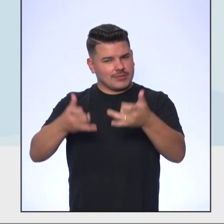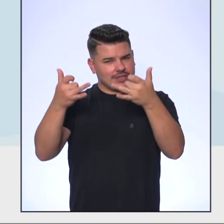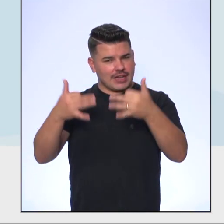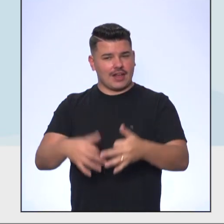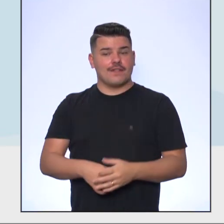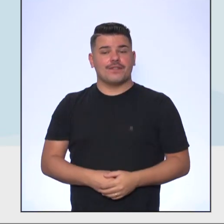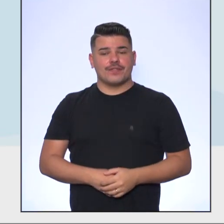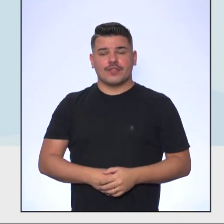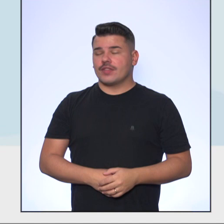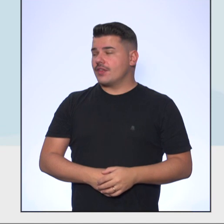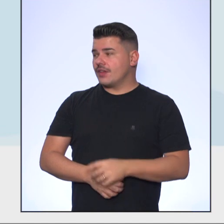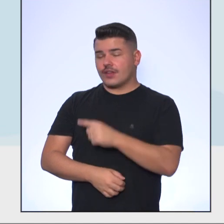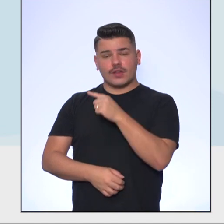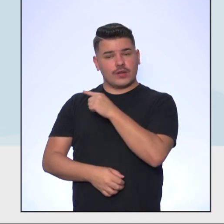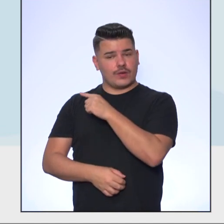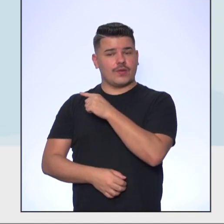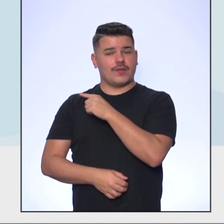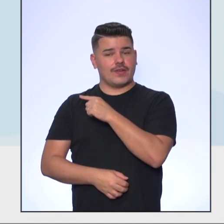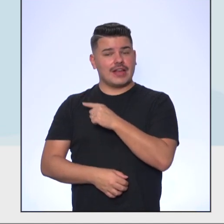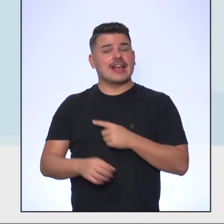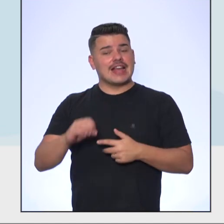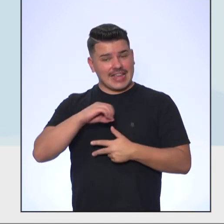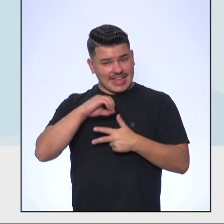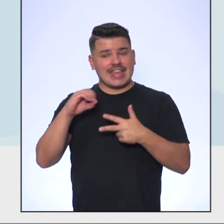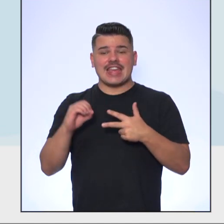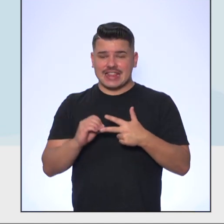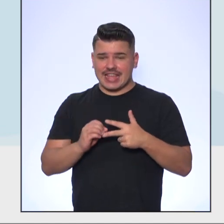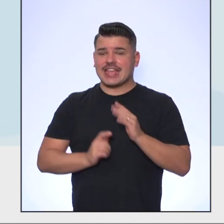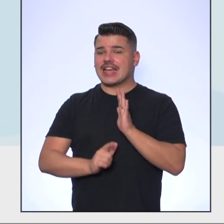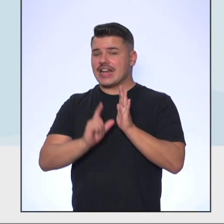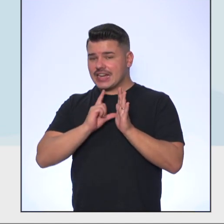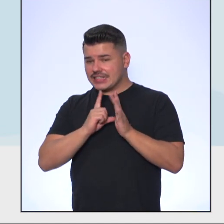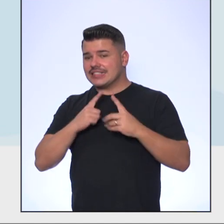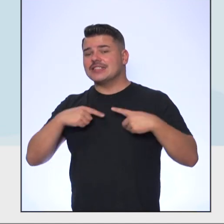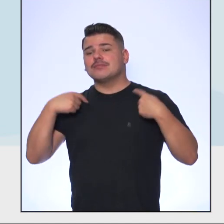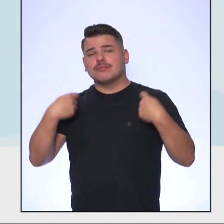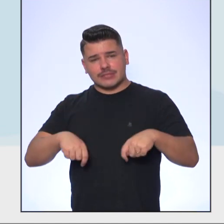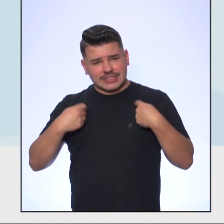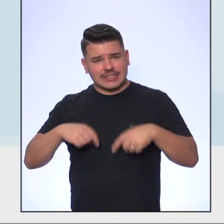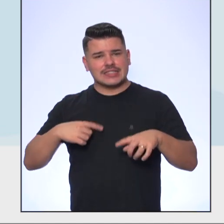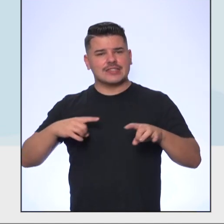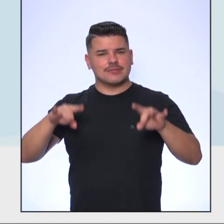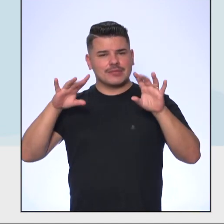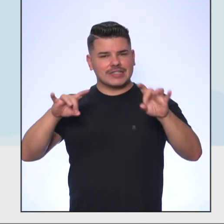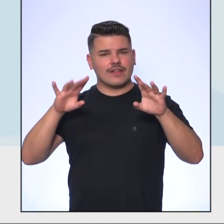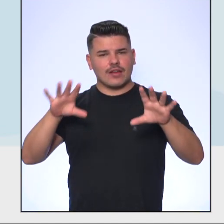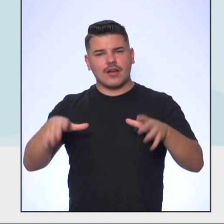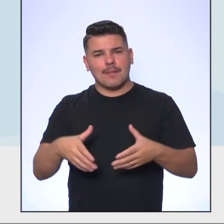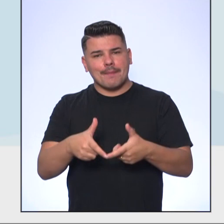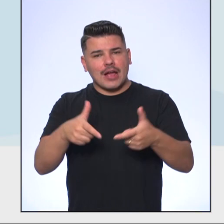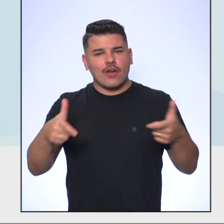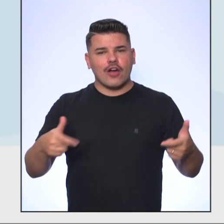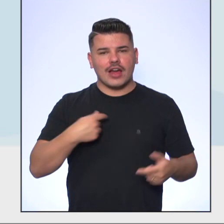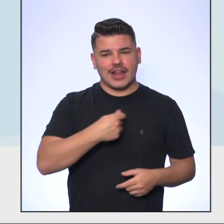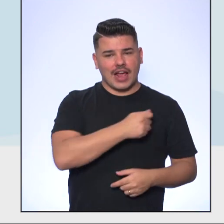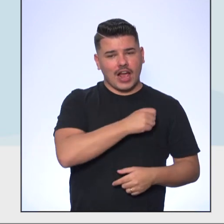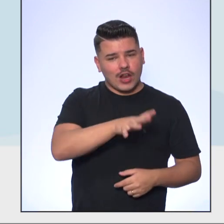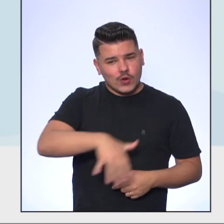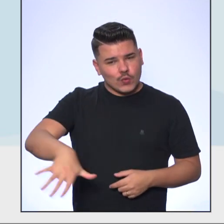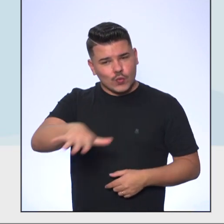o Enem tem que ter uma preparação especial, sim, tem que ter maior número de aulas que você puder assistir, de